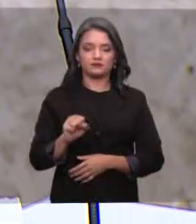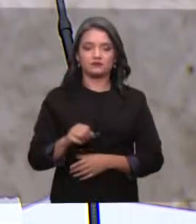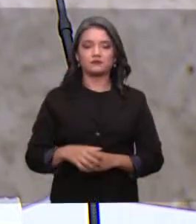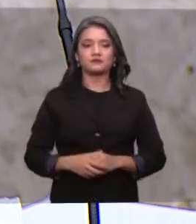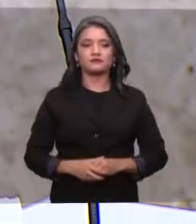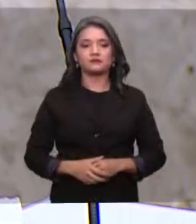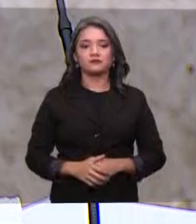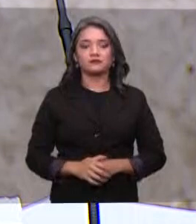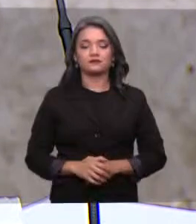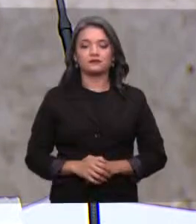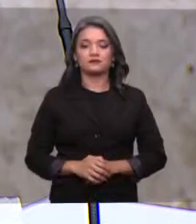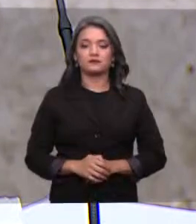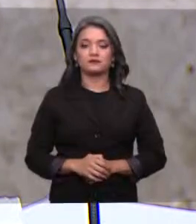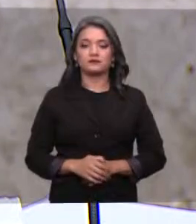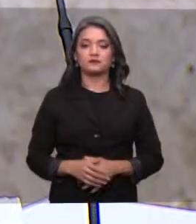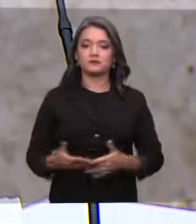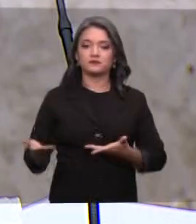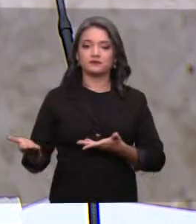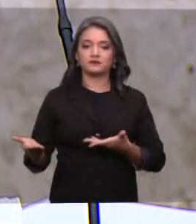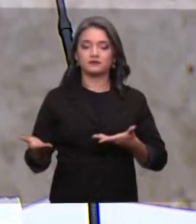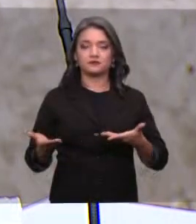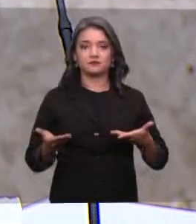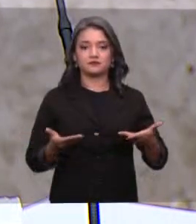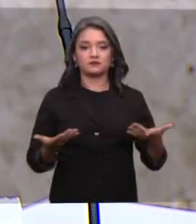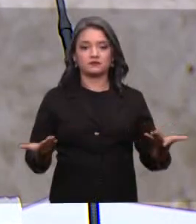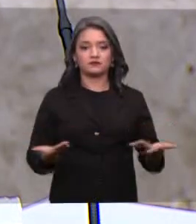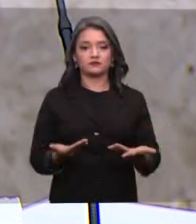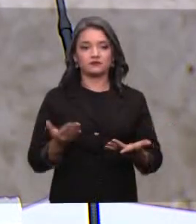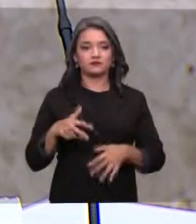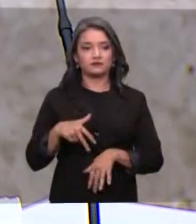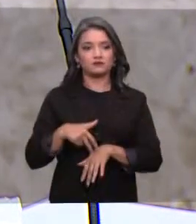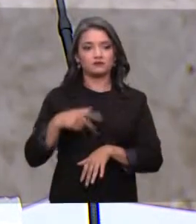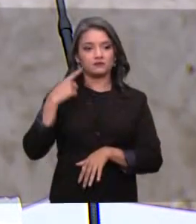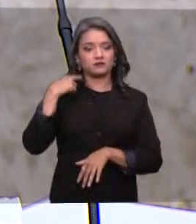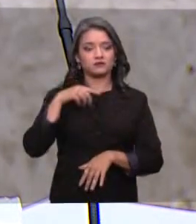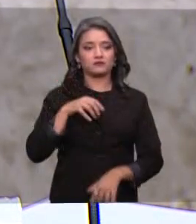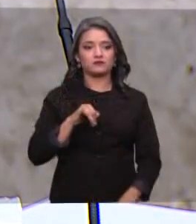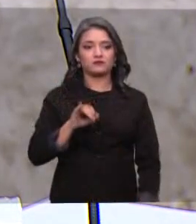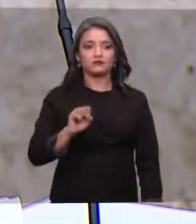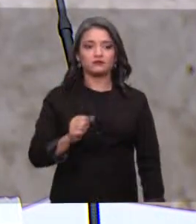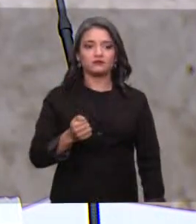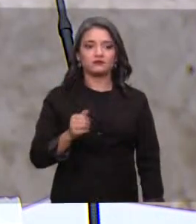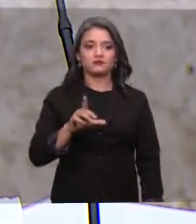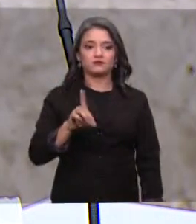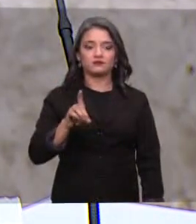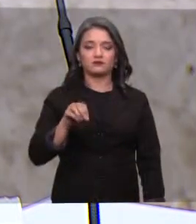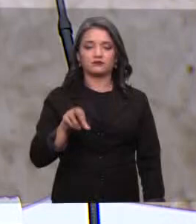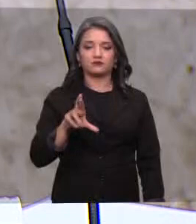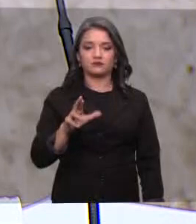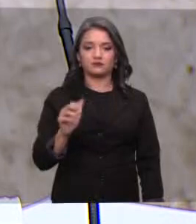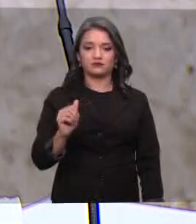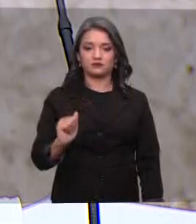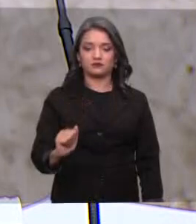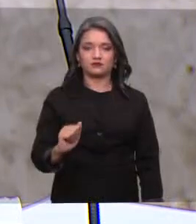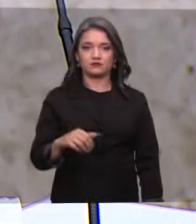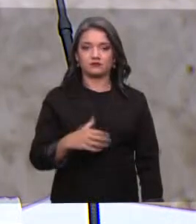Convido a ocupar a tribuna a doutora Isadora Maria Belém Rocha Cartacho de